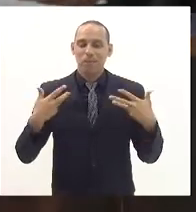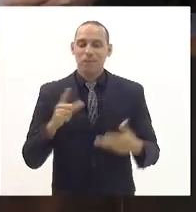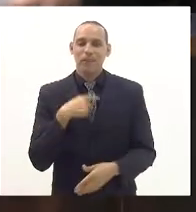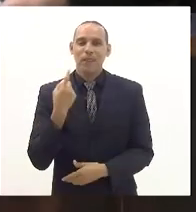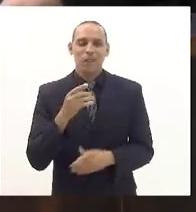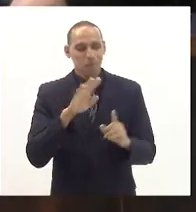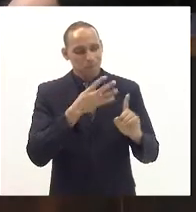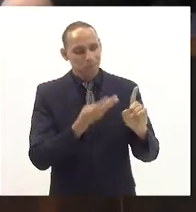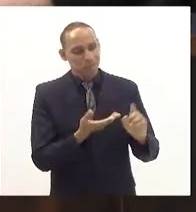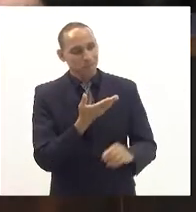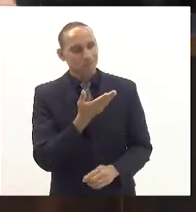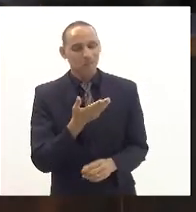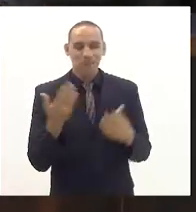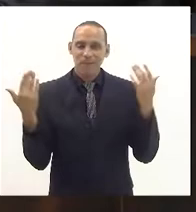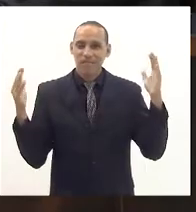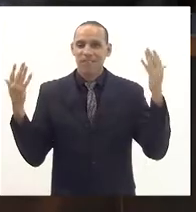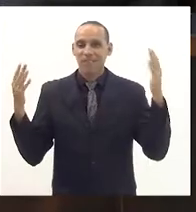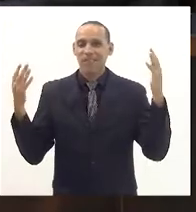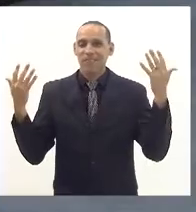para nós poder homenagem a ela